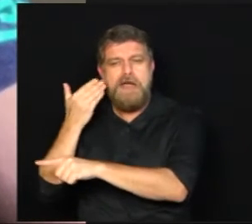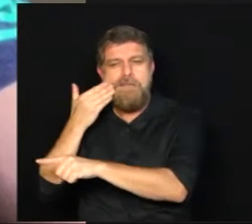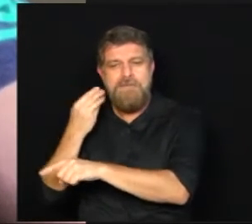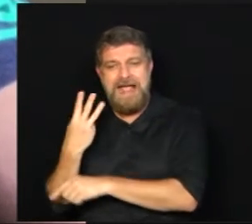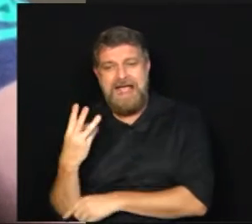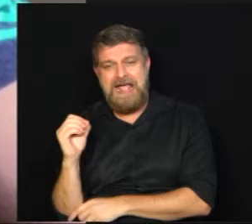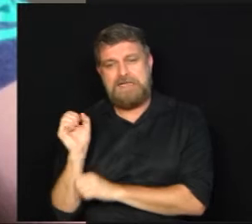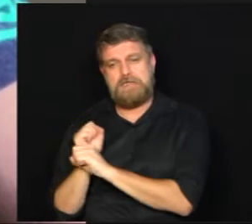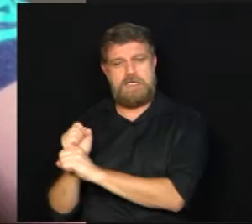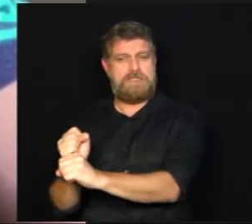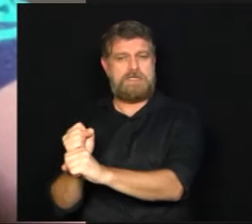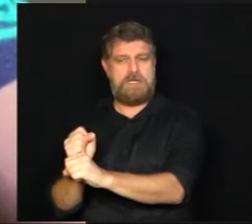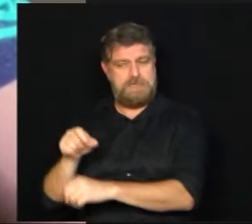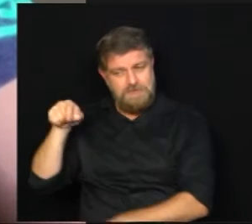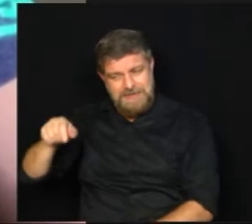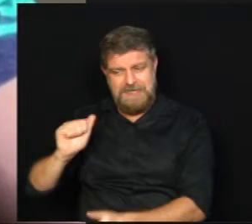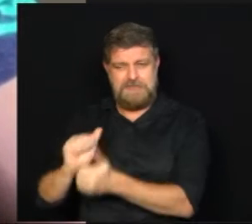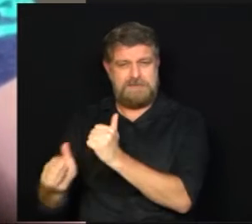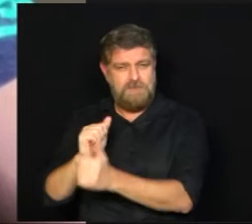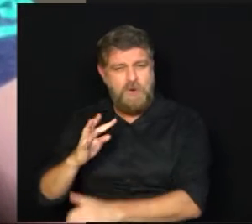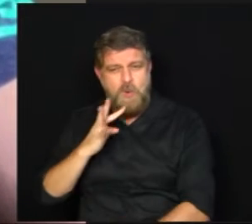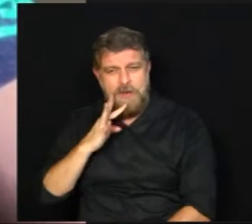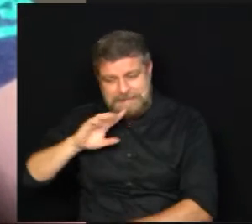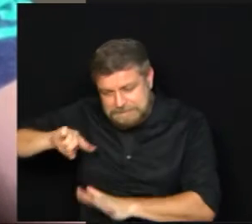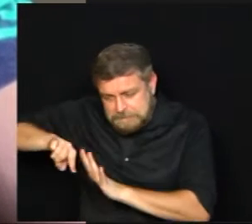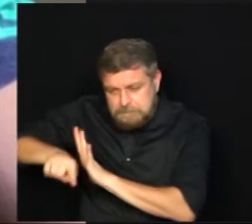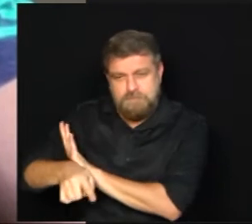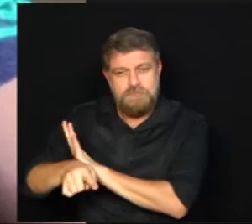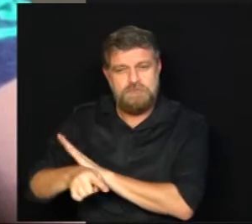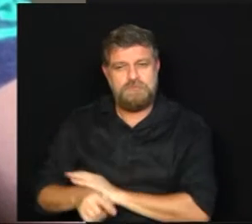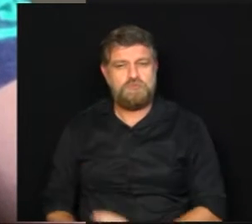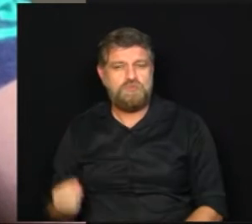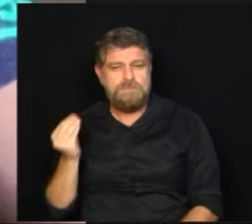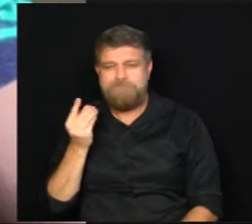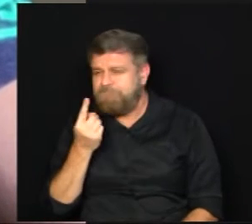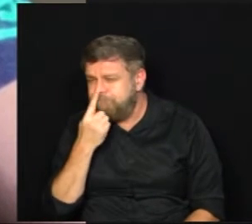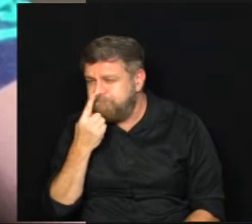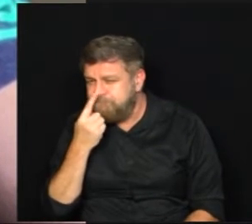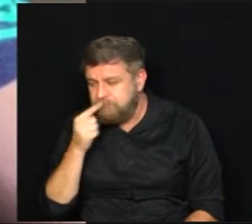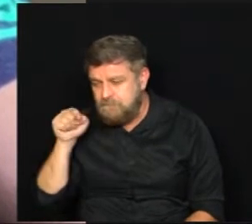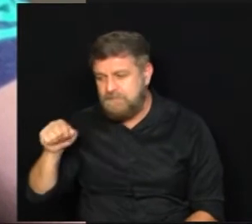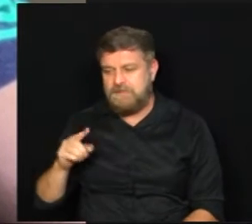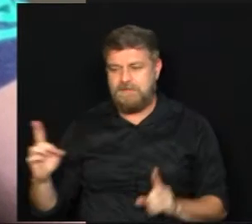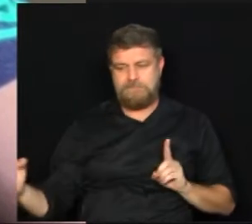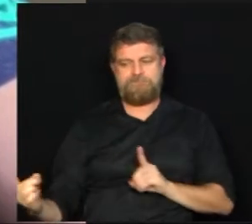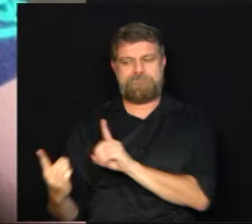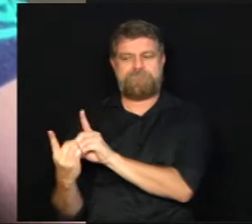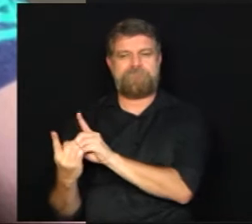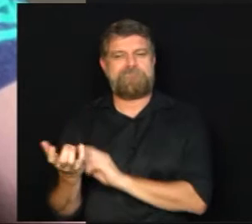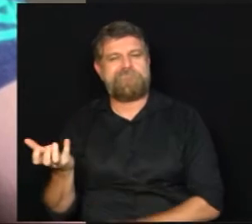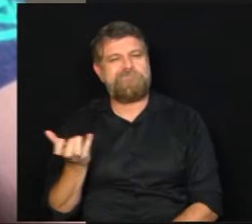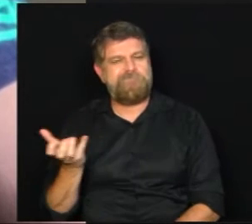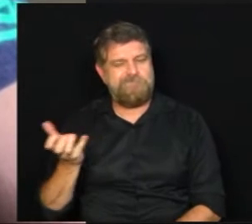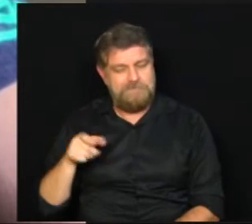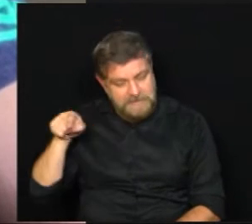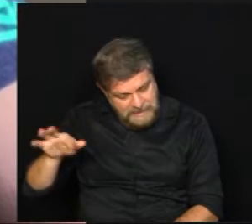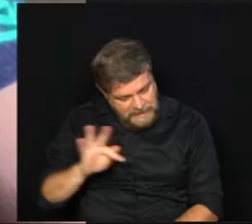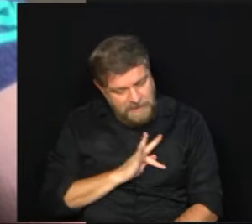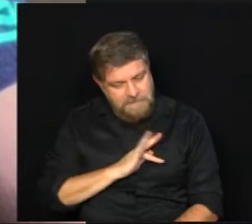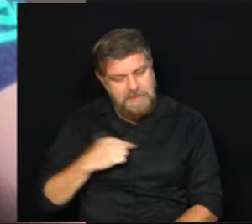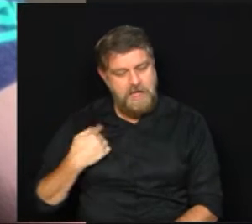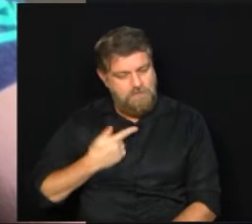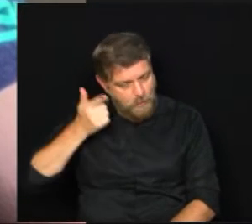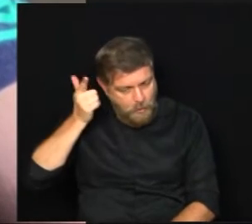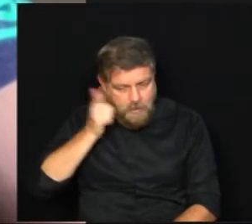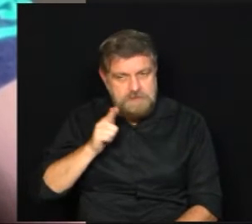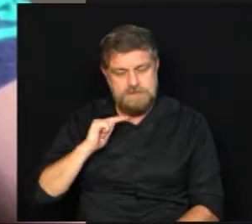anos de experiência no esporte. E eu falei, é com esse que eu vou conseguir, que eu vou